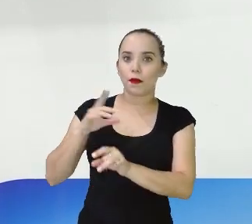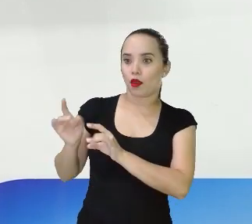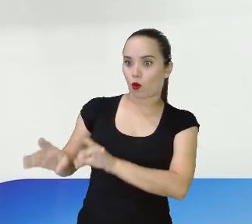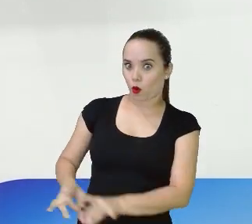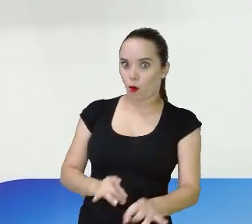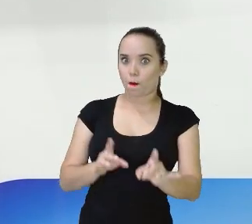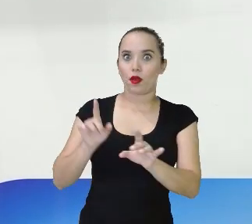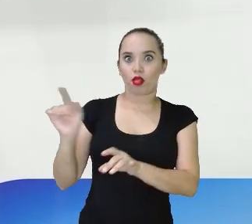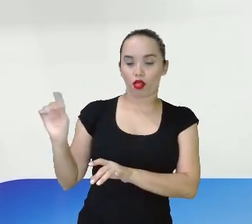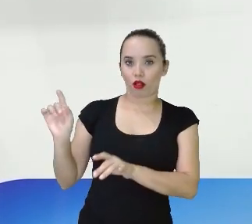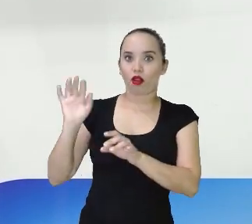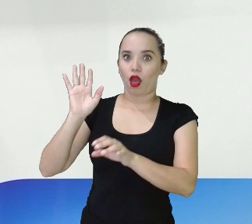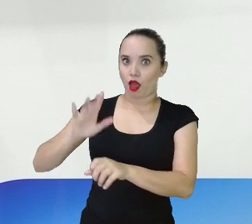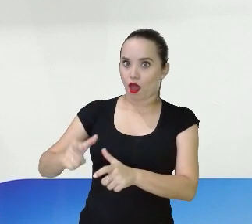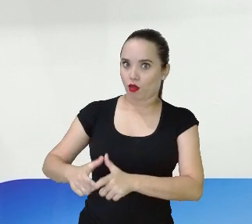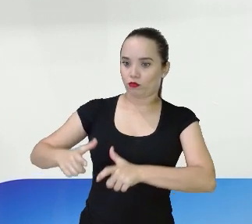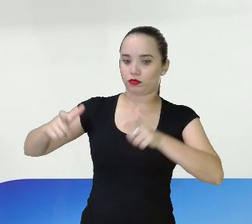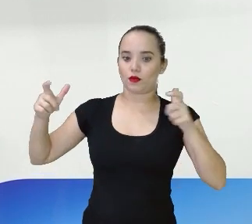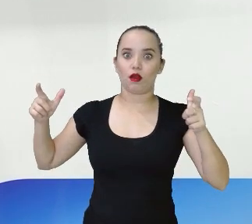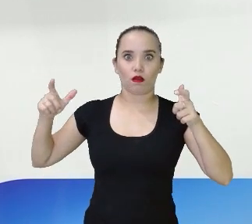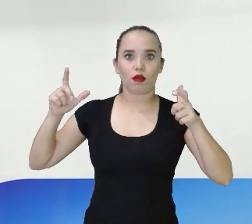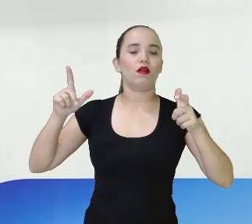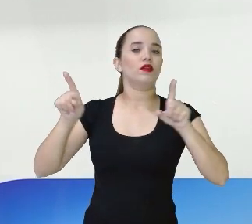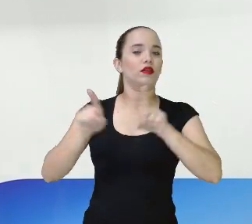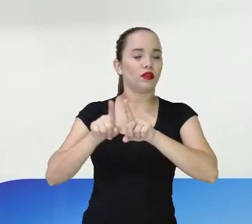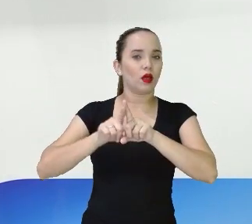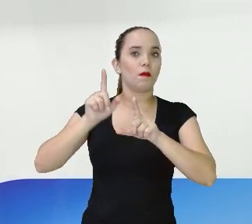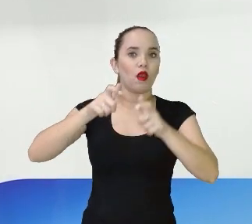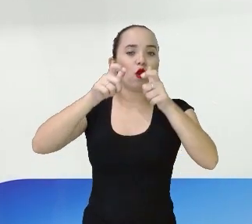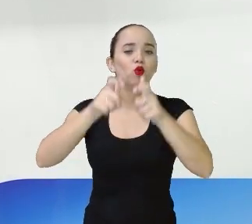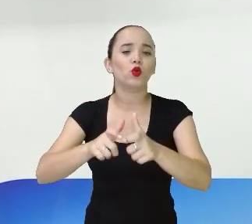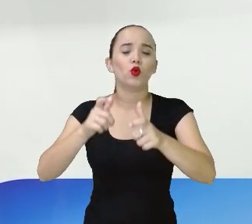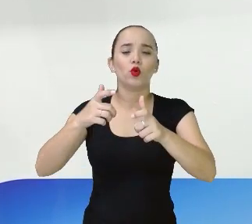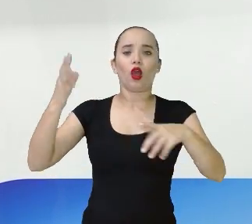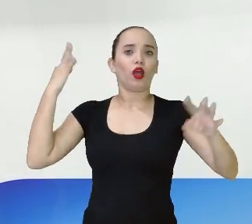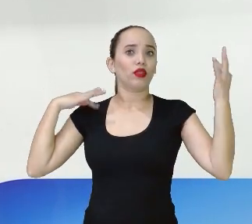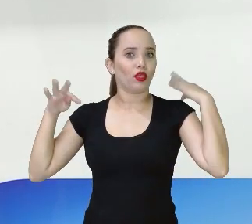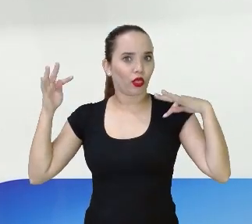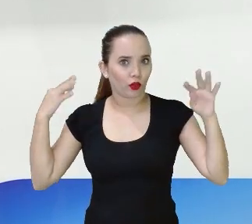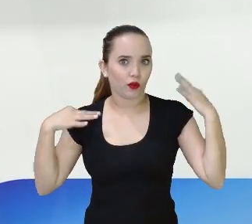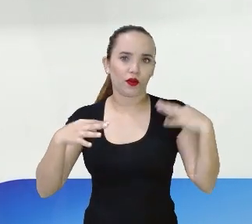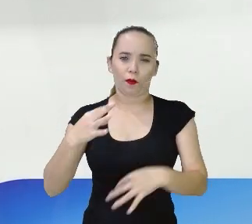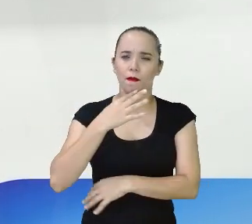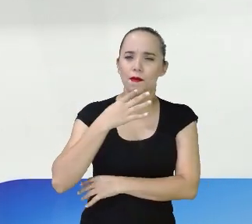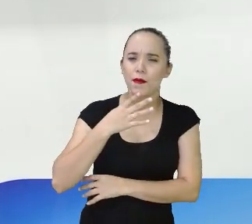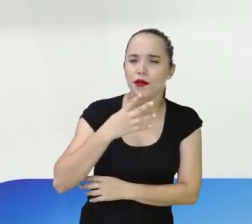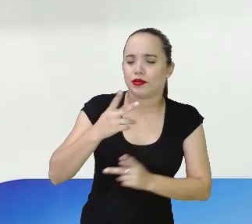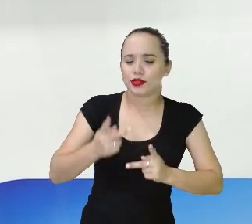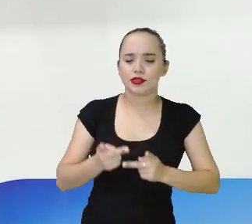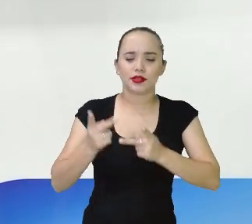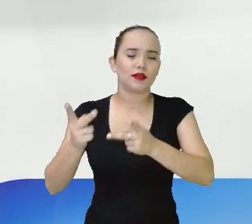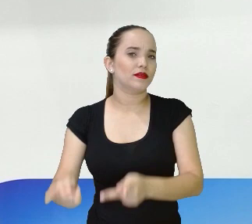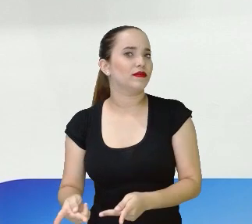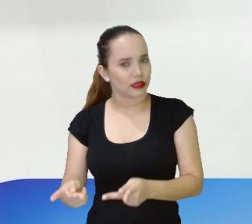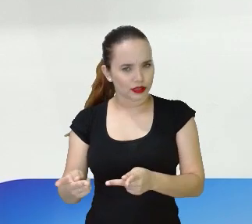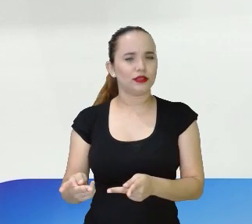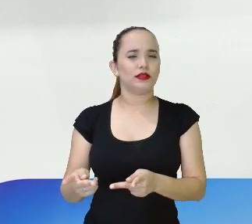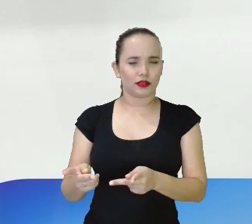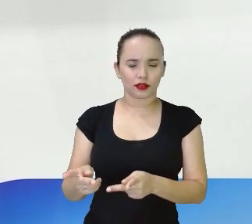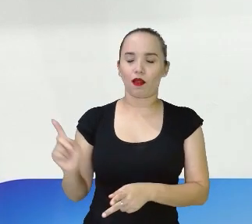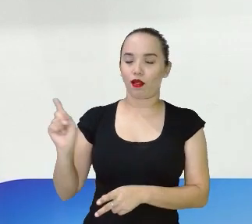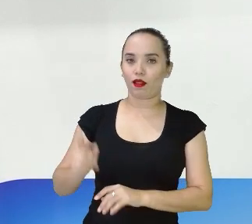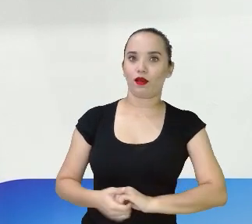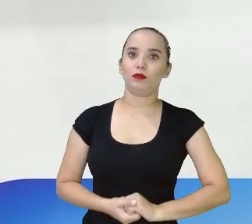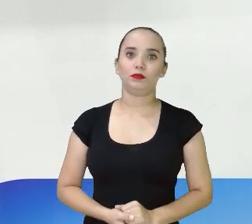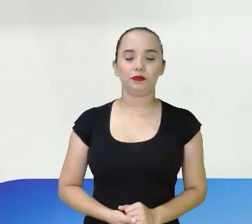é um ponto de turista muito grande. Lá a variedade de turistas que visitam esse mercado